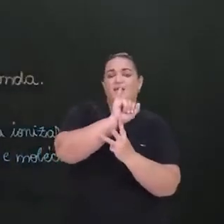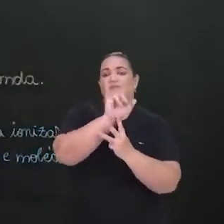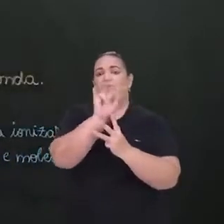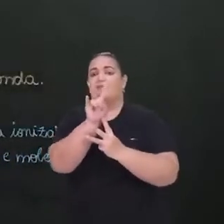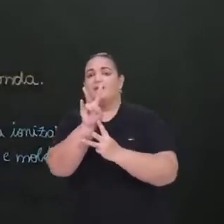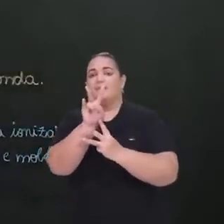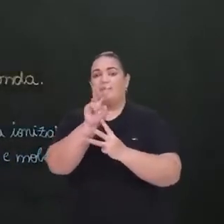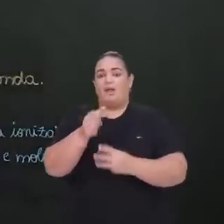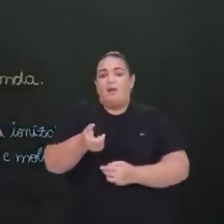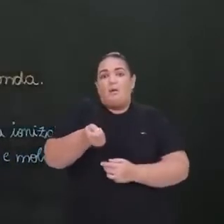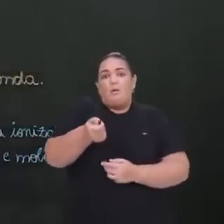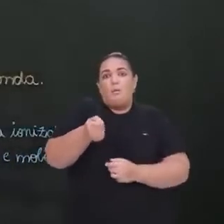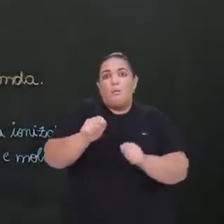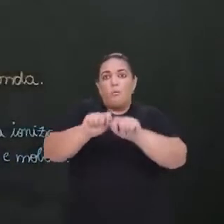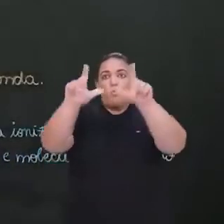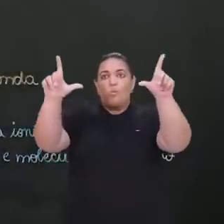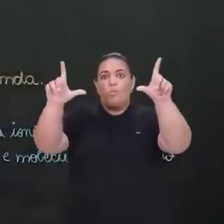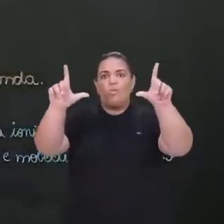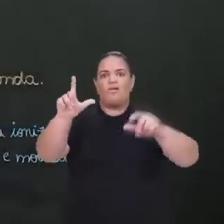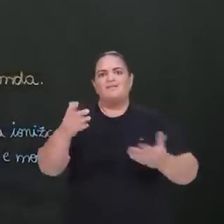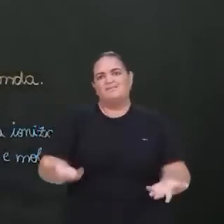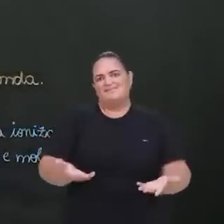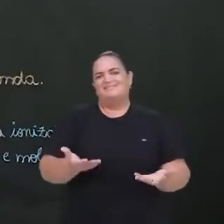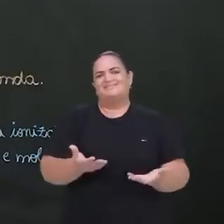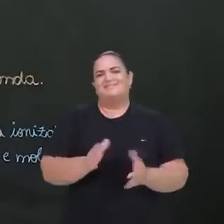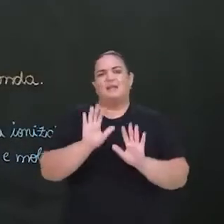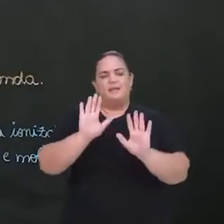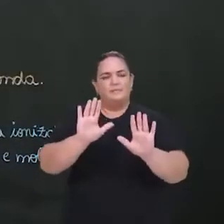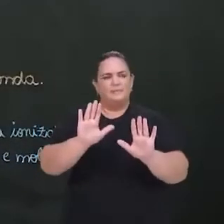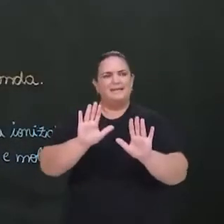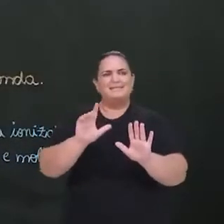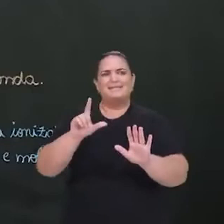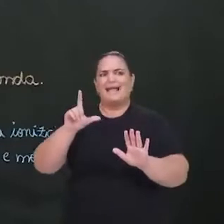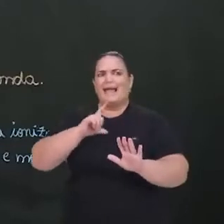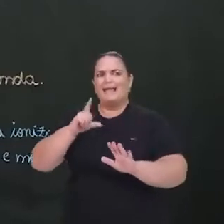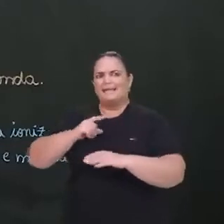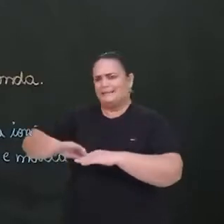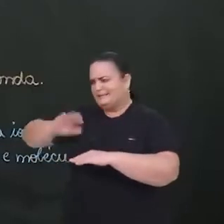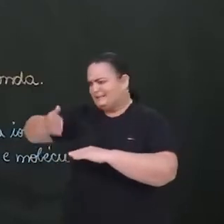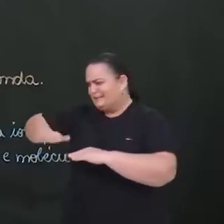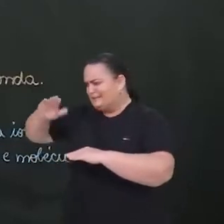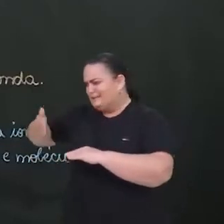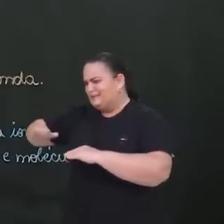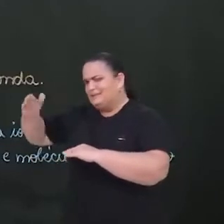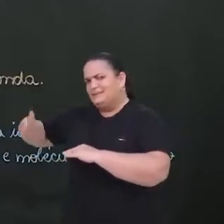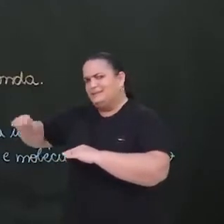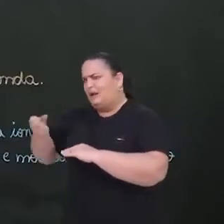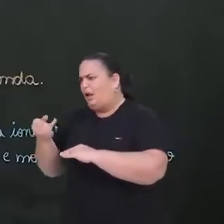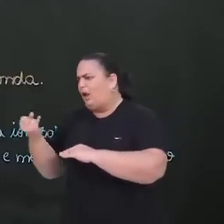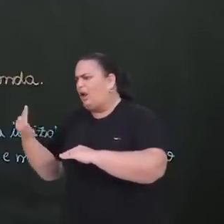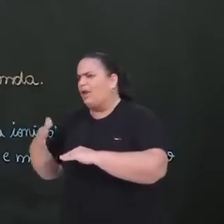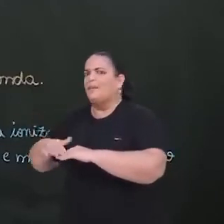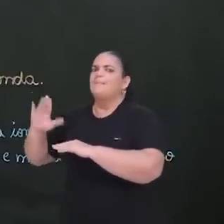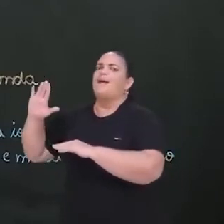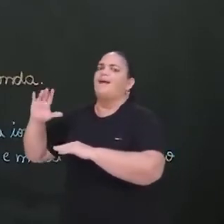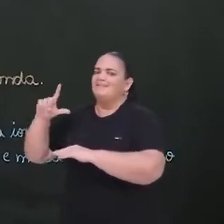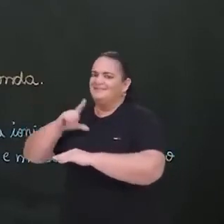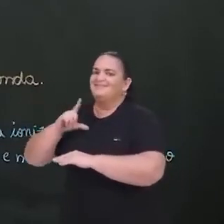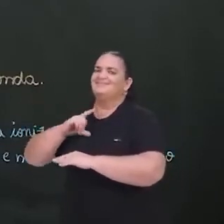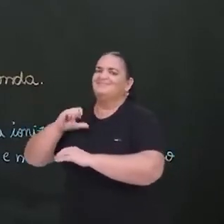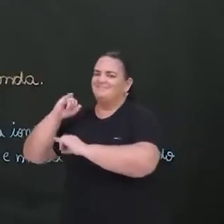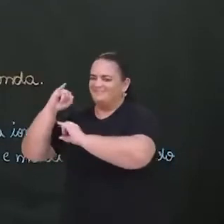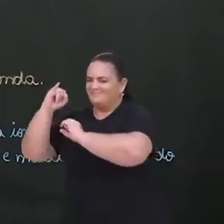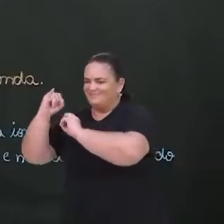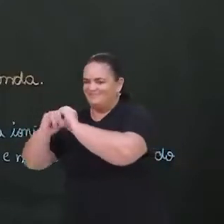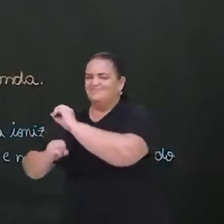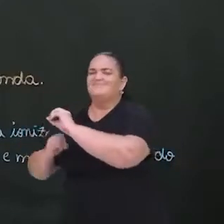Agora, as que têm uma frequência maior e um comprimento menor, elas são as chamadas